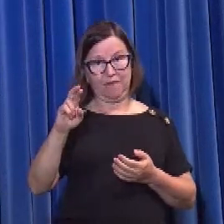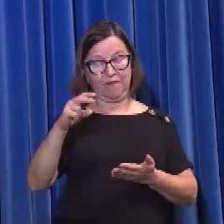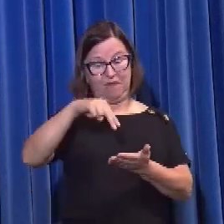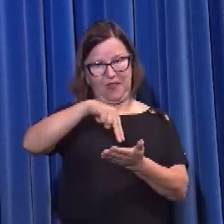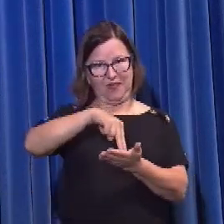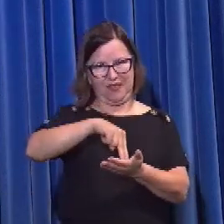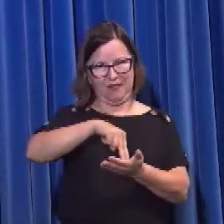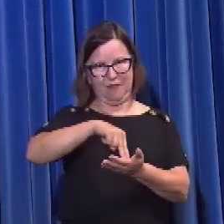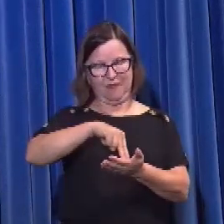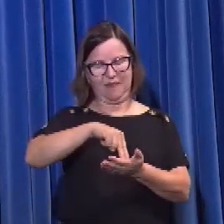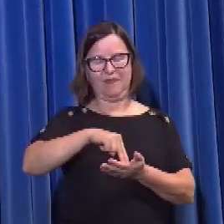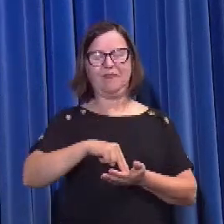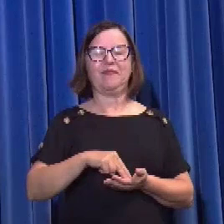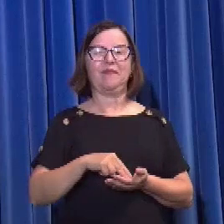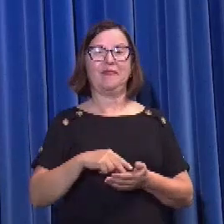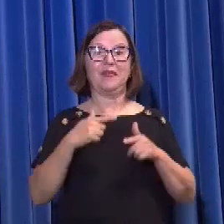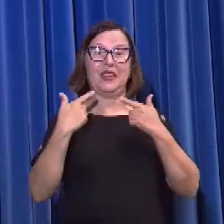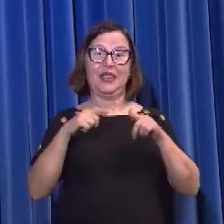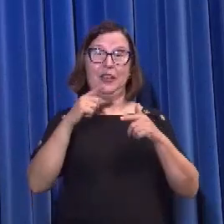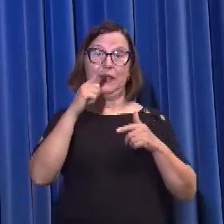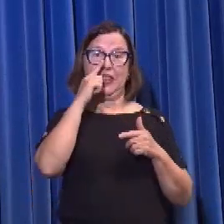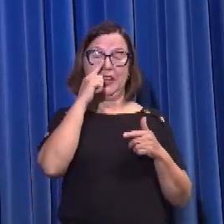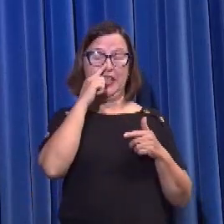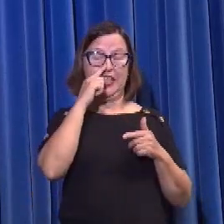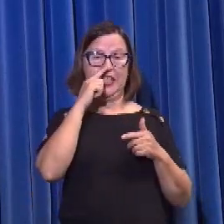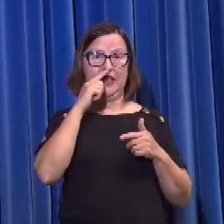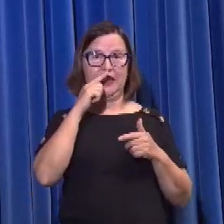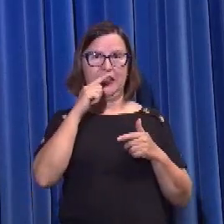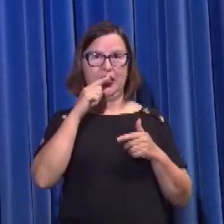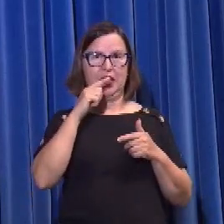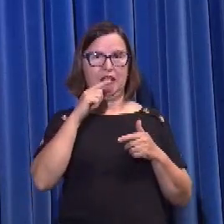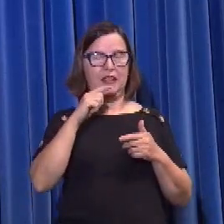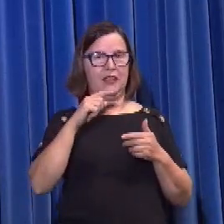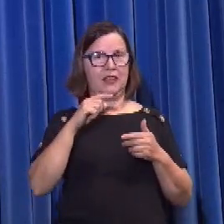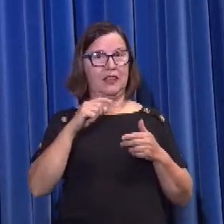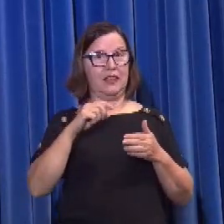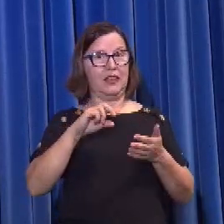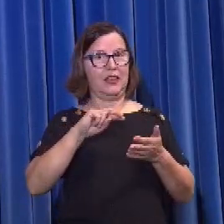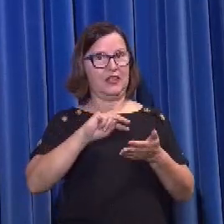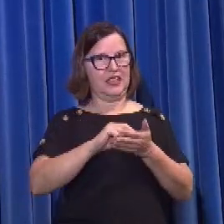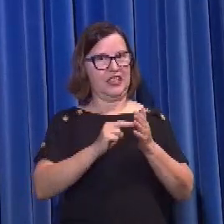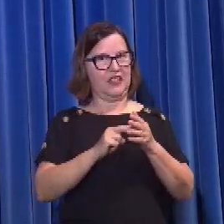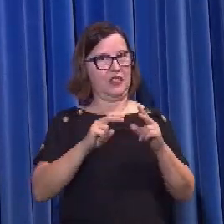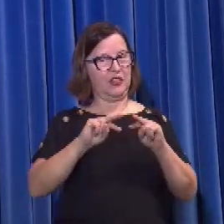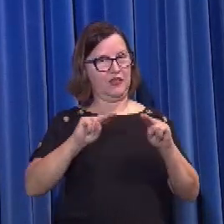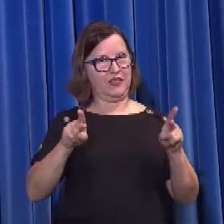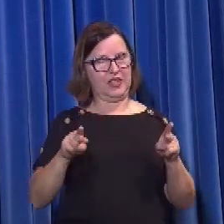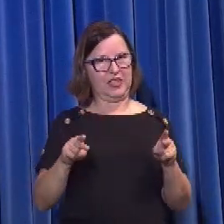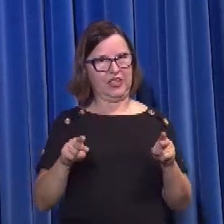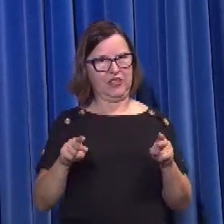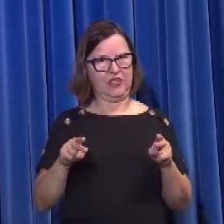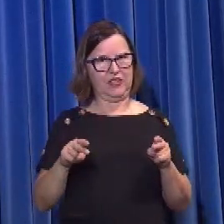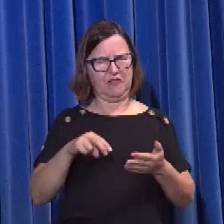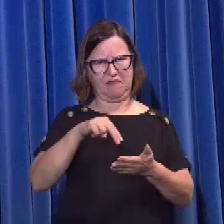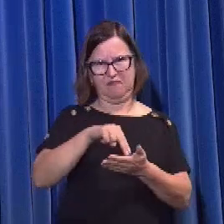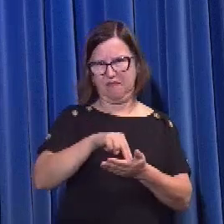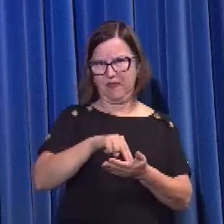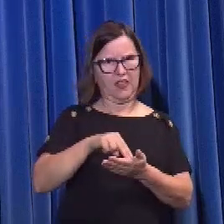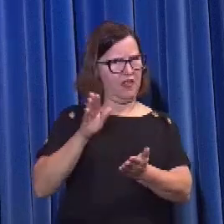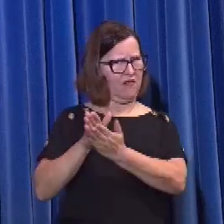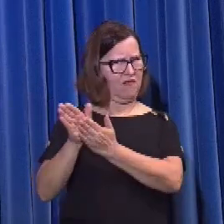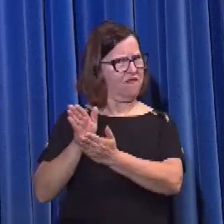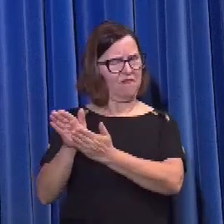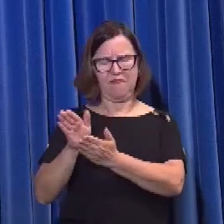alguns significados. Um deles é permanecer, não retirar-se, não